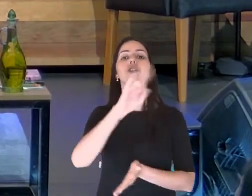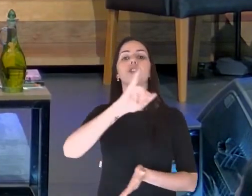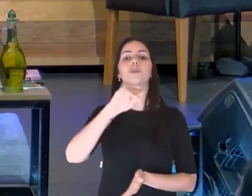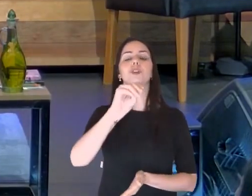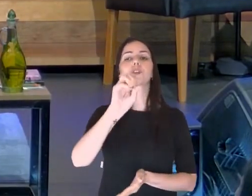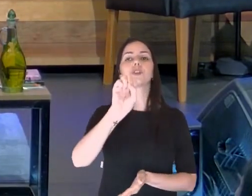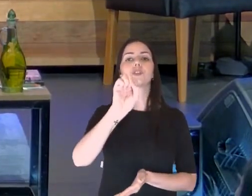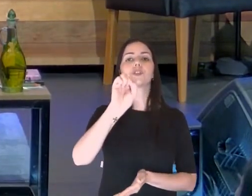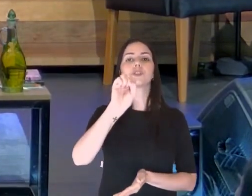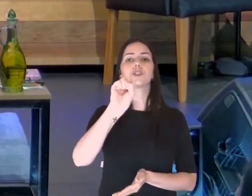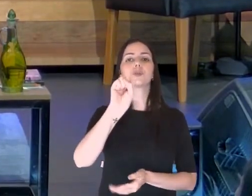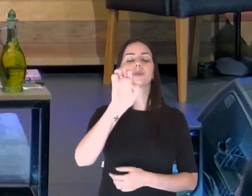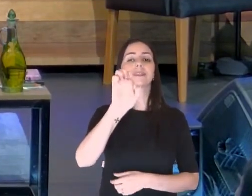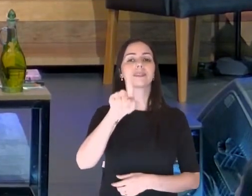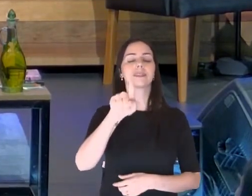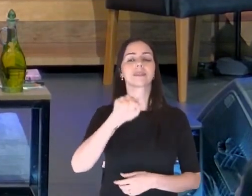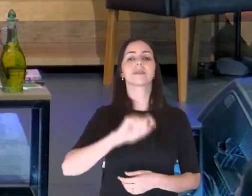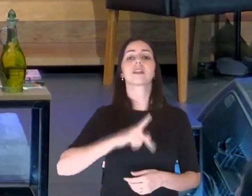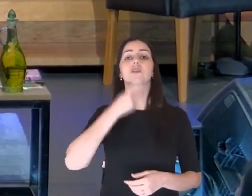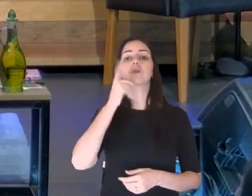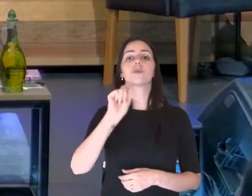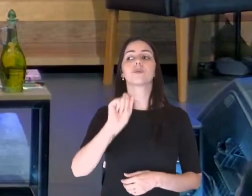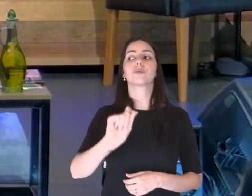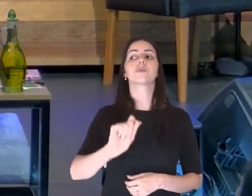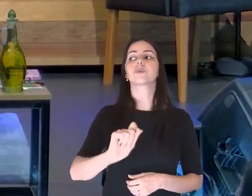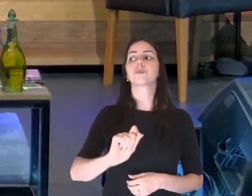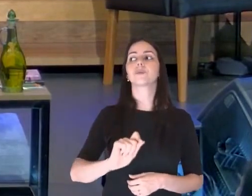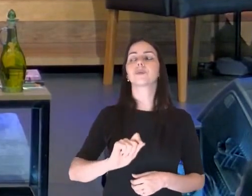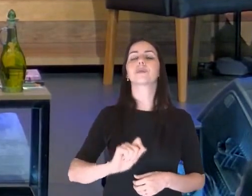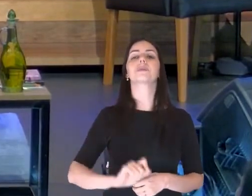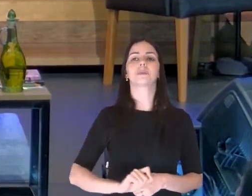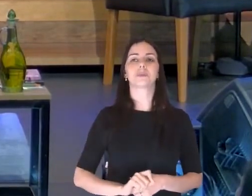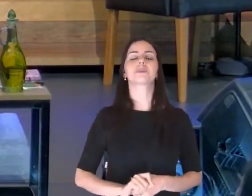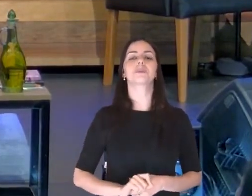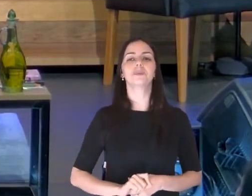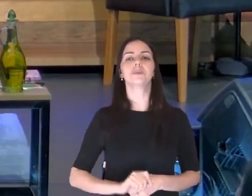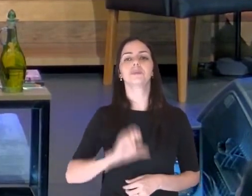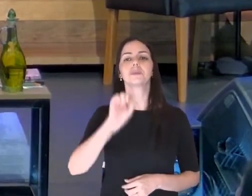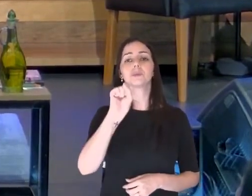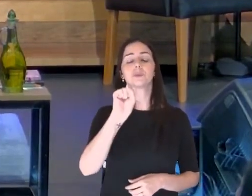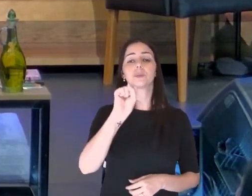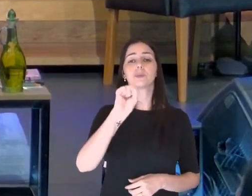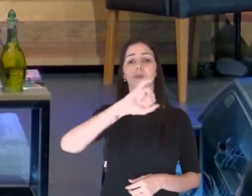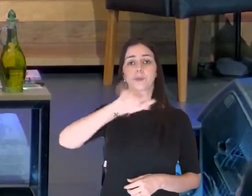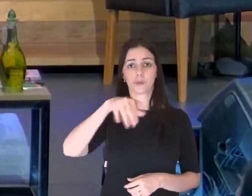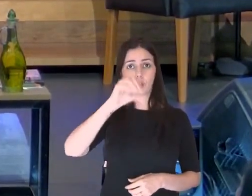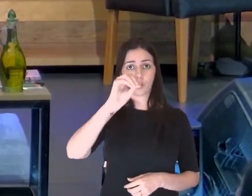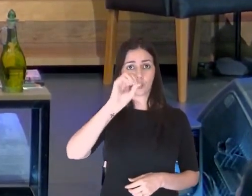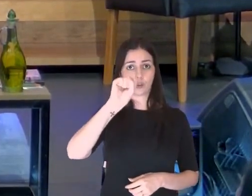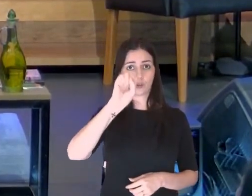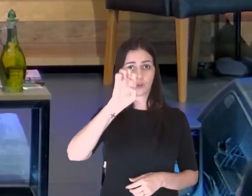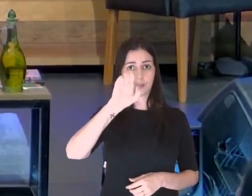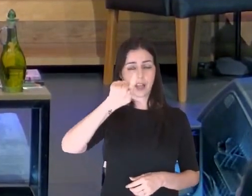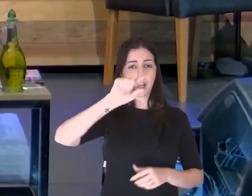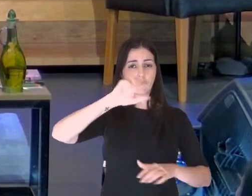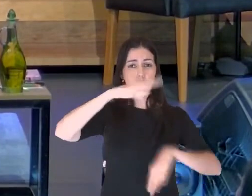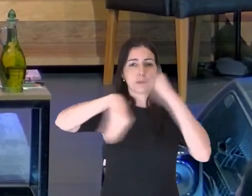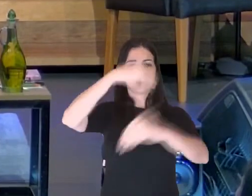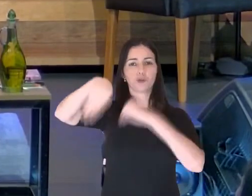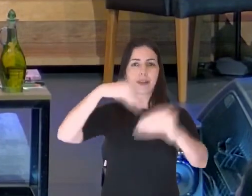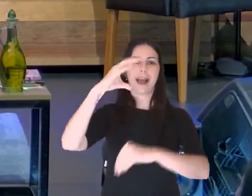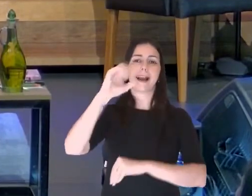E eu vou misturar José com Caleb. Porque se você puder abrir a sua Bíblia lá em